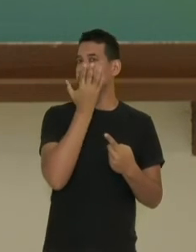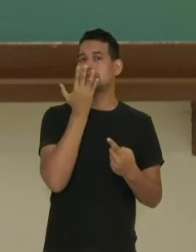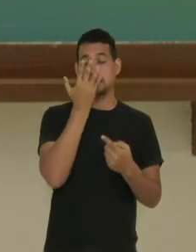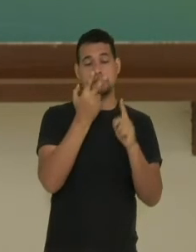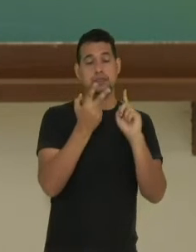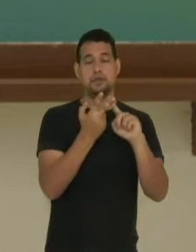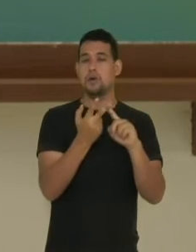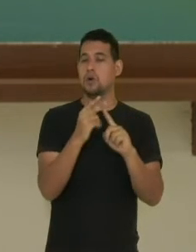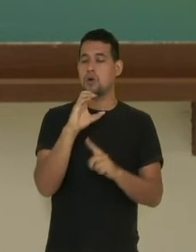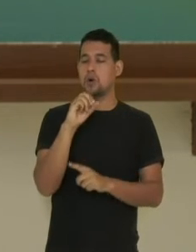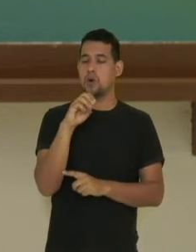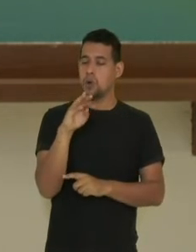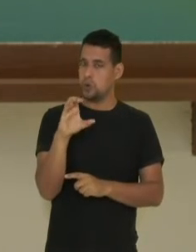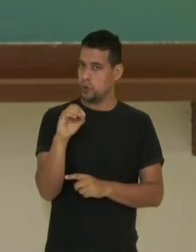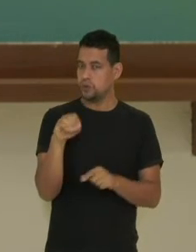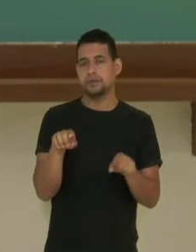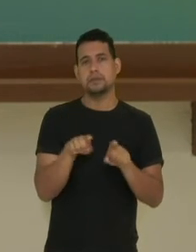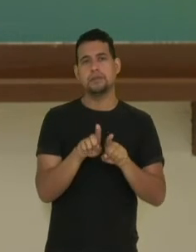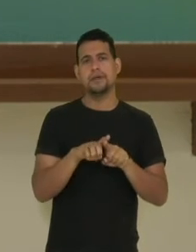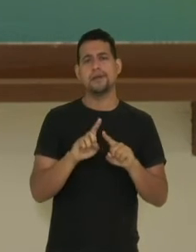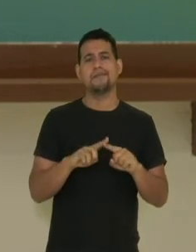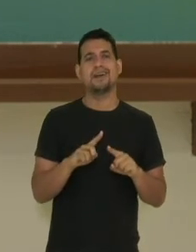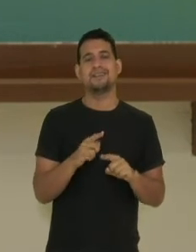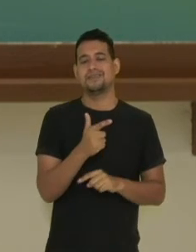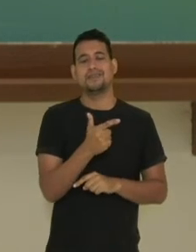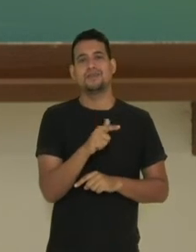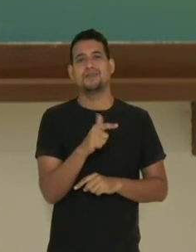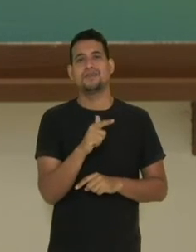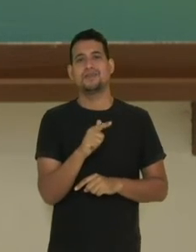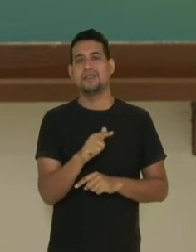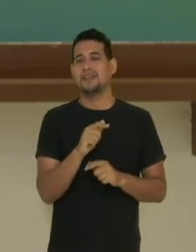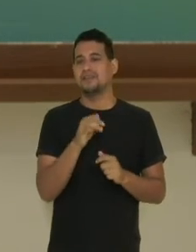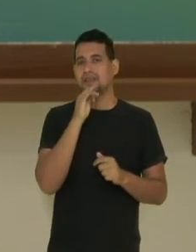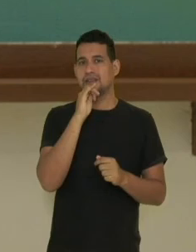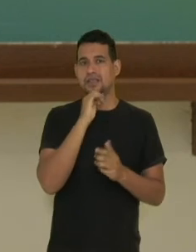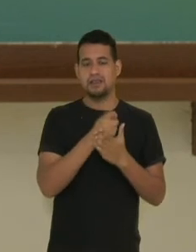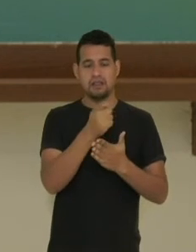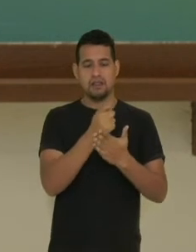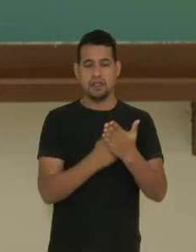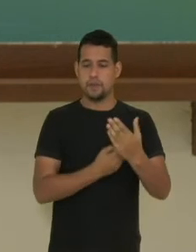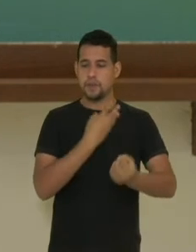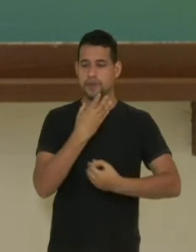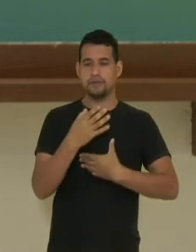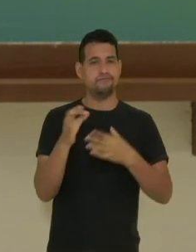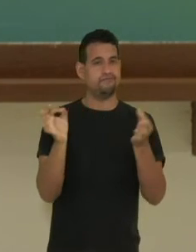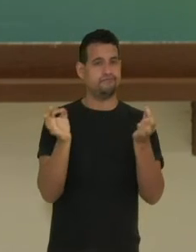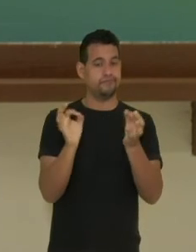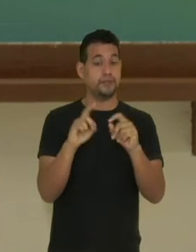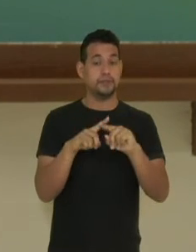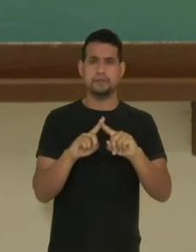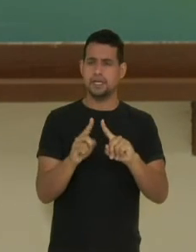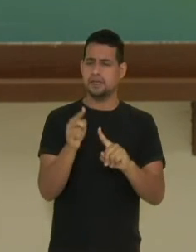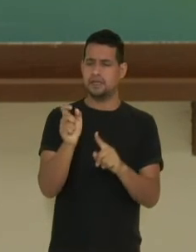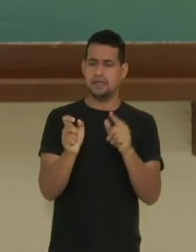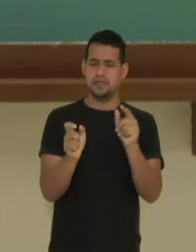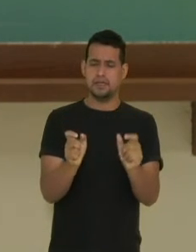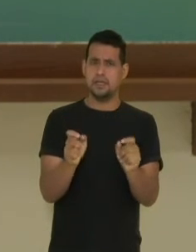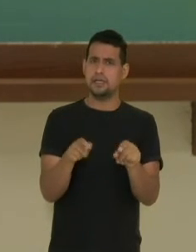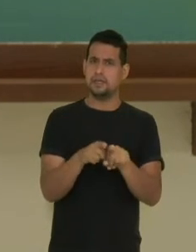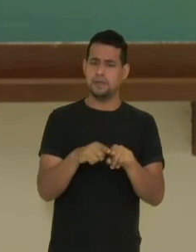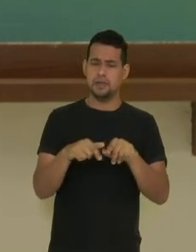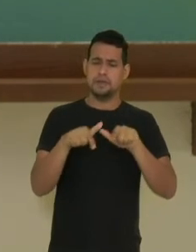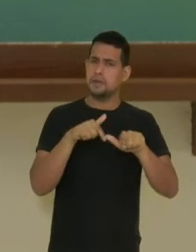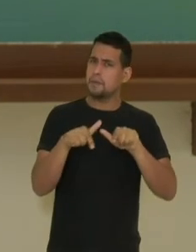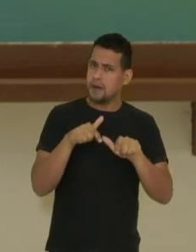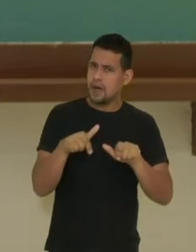por seus contos, né? Ele não teve muita escrita na poesia. E aí, das características da sua